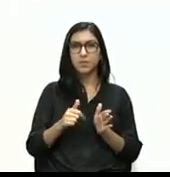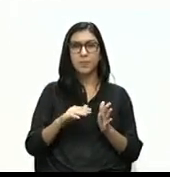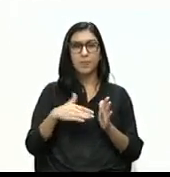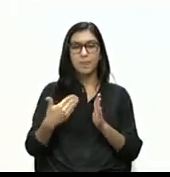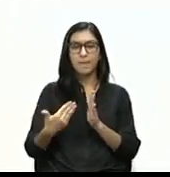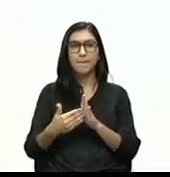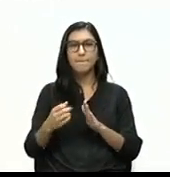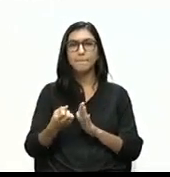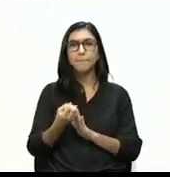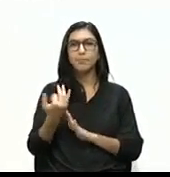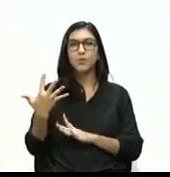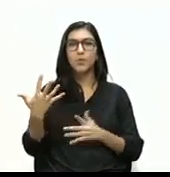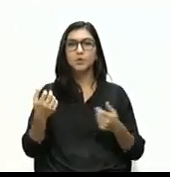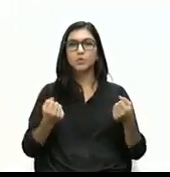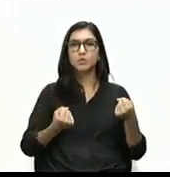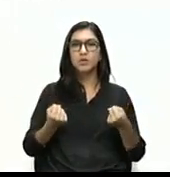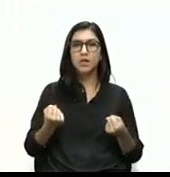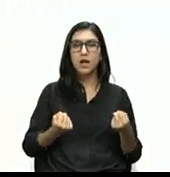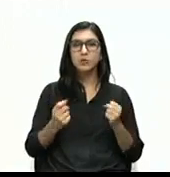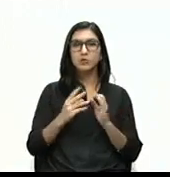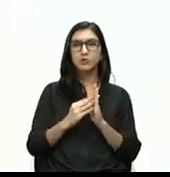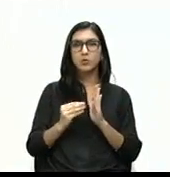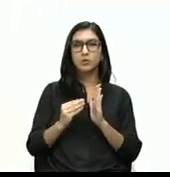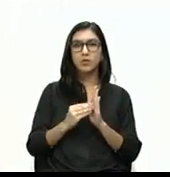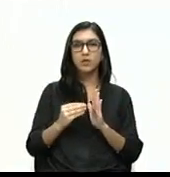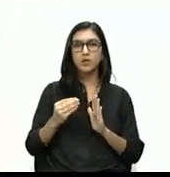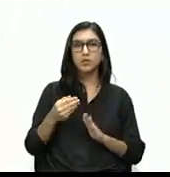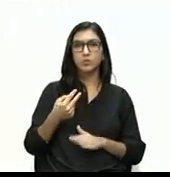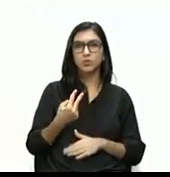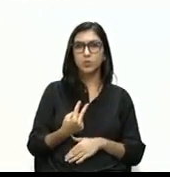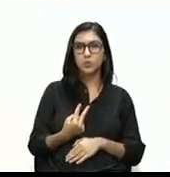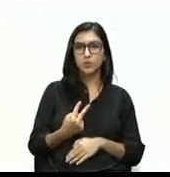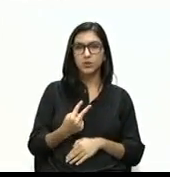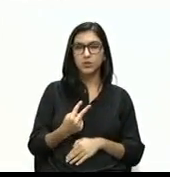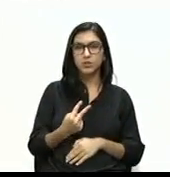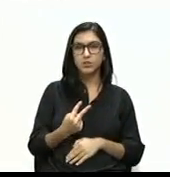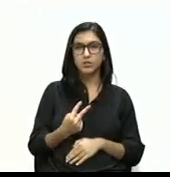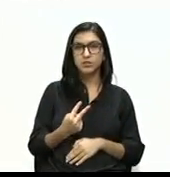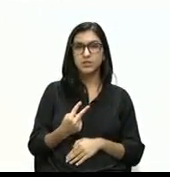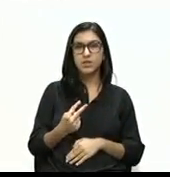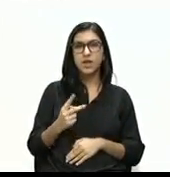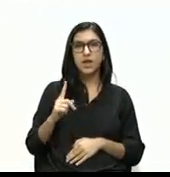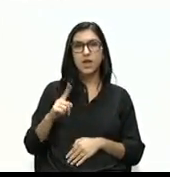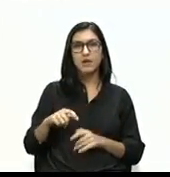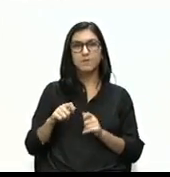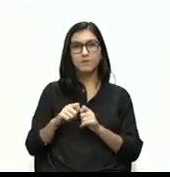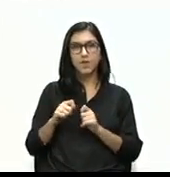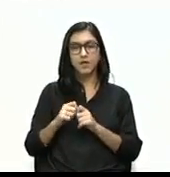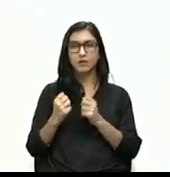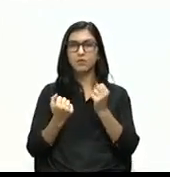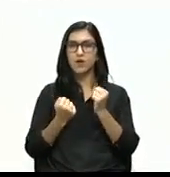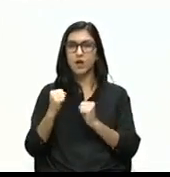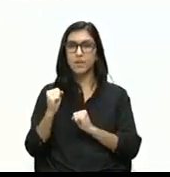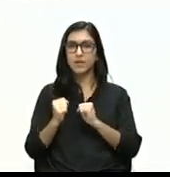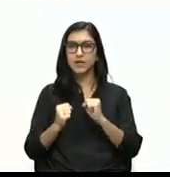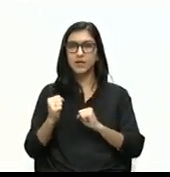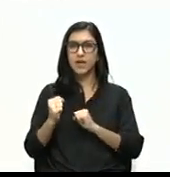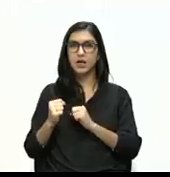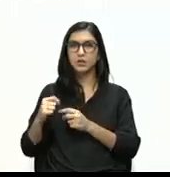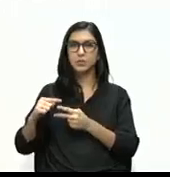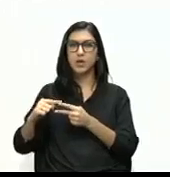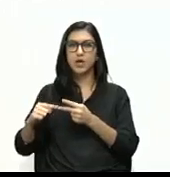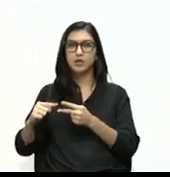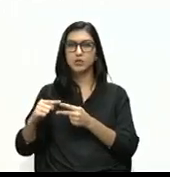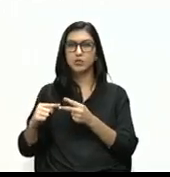todo, quantos carros do modelo 2 foram fabricados pelas